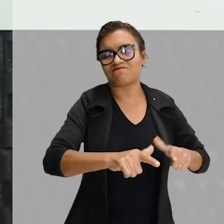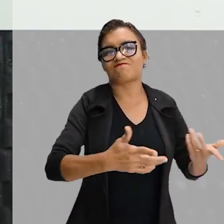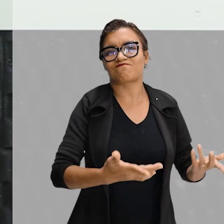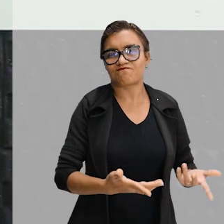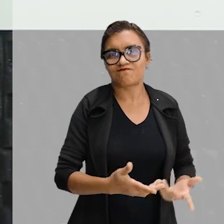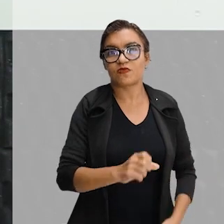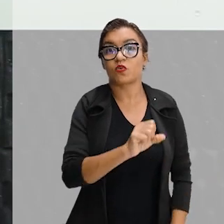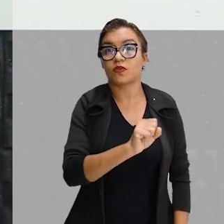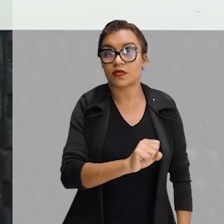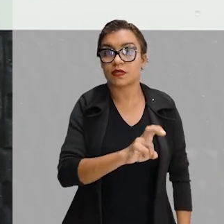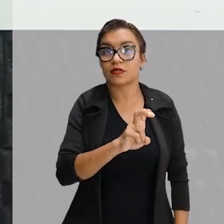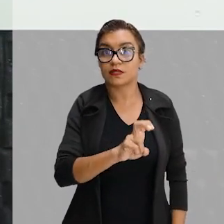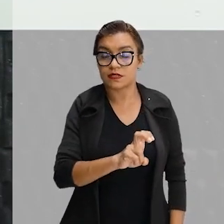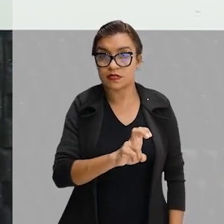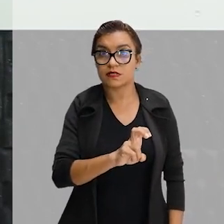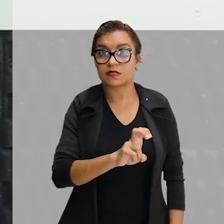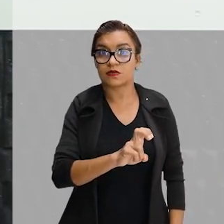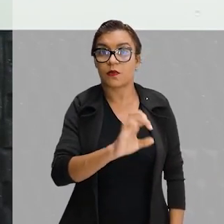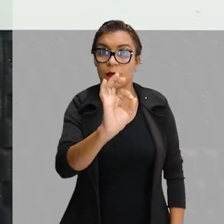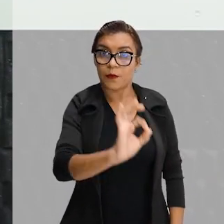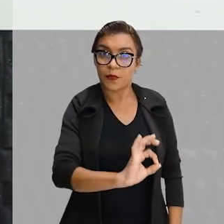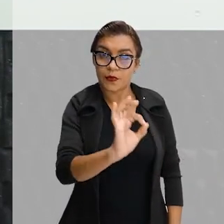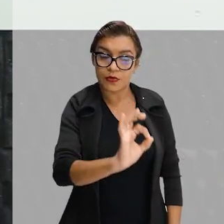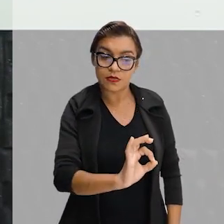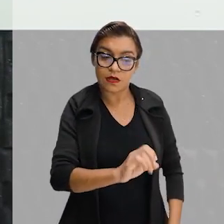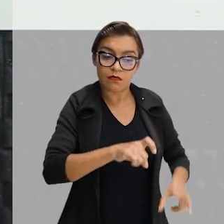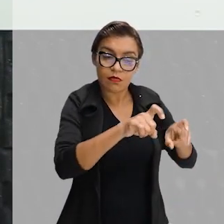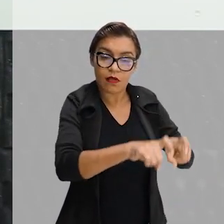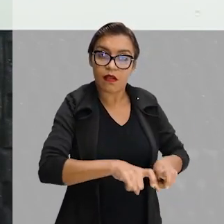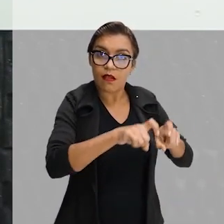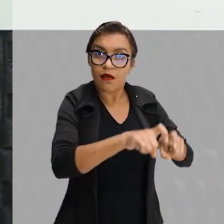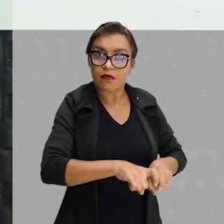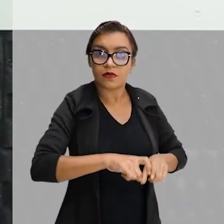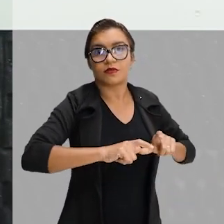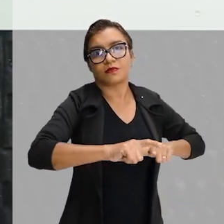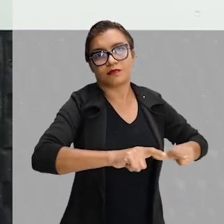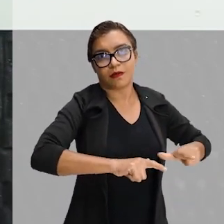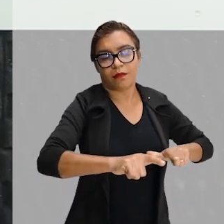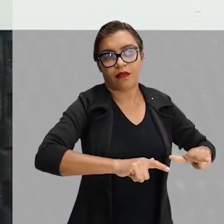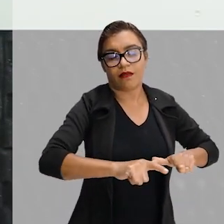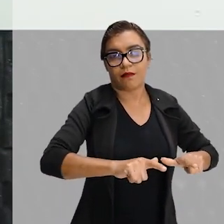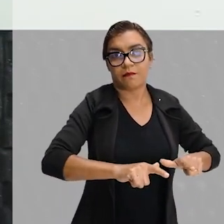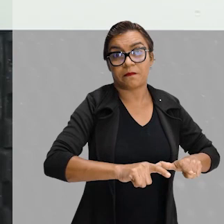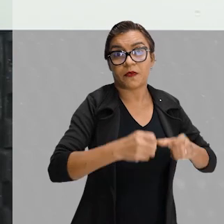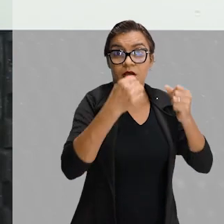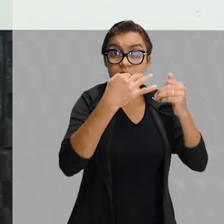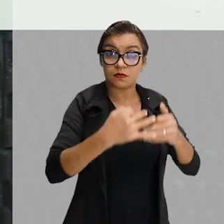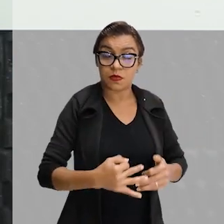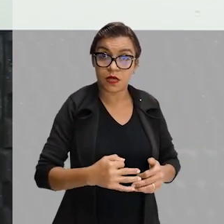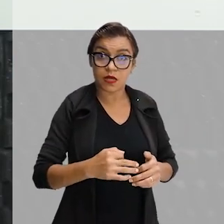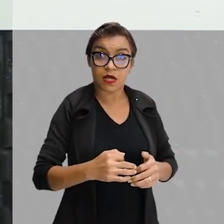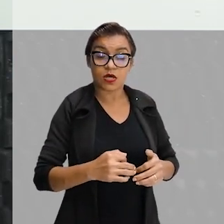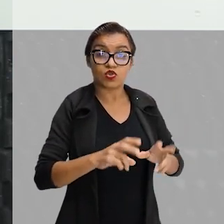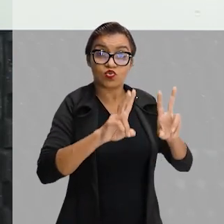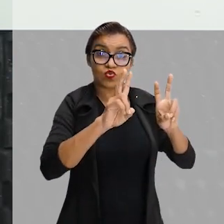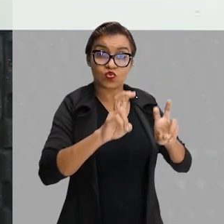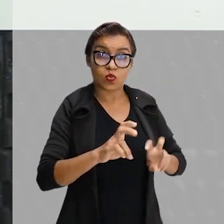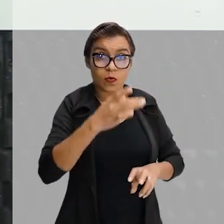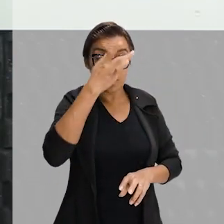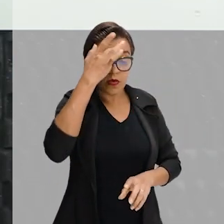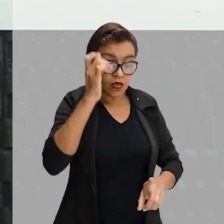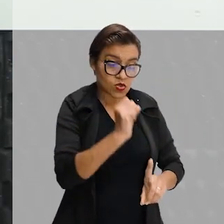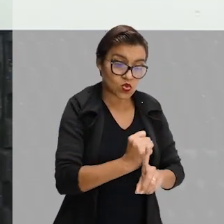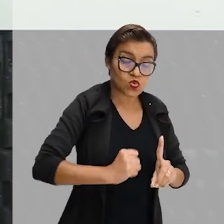85% da população em 1900 estava na zona rural. Portanto, quando eu falo em sociedade tradicional, eu tenho que espelhar isso para a